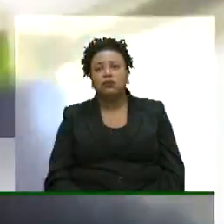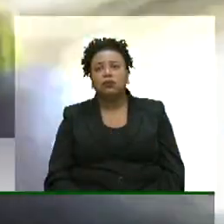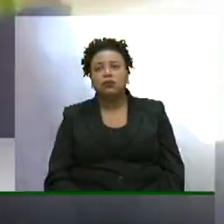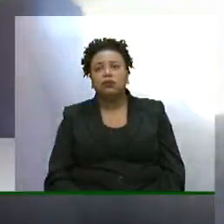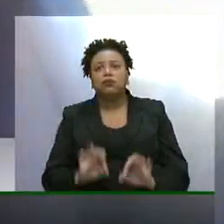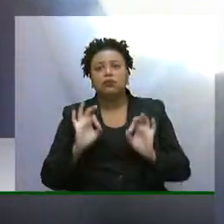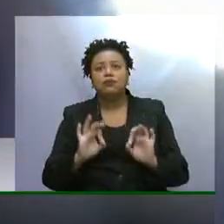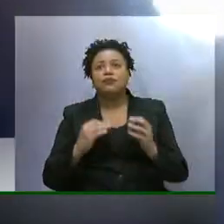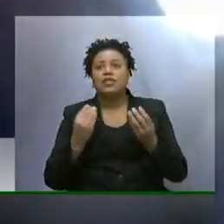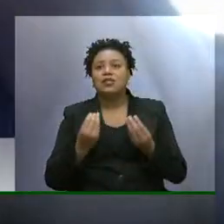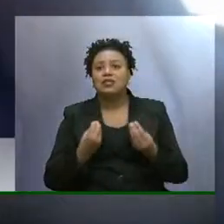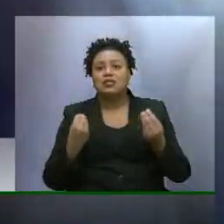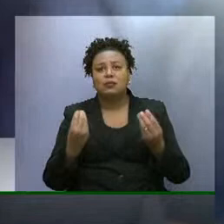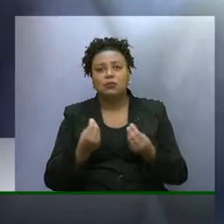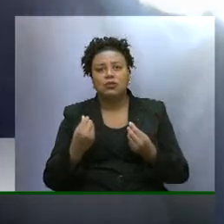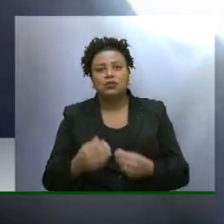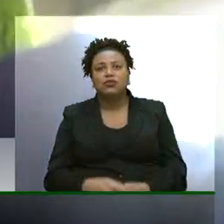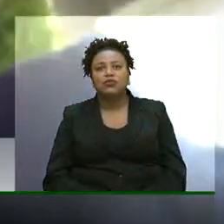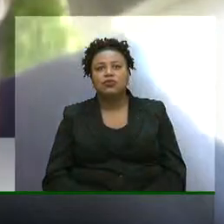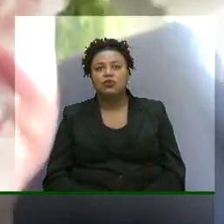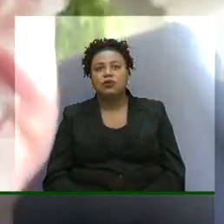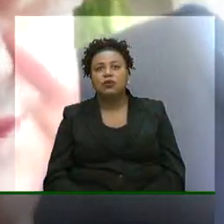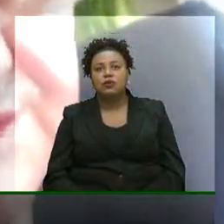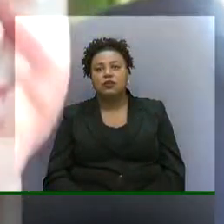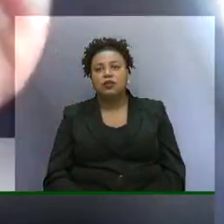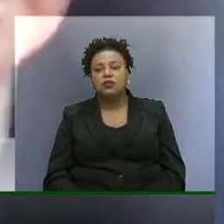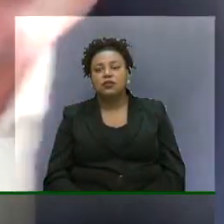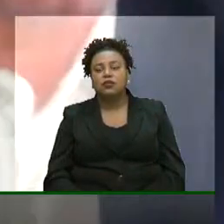justamente a sensibilidade de,